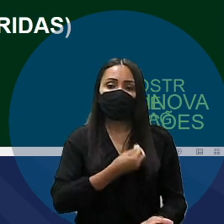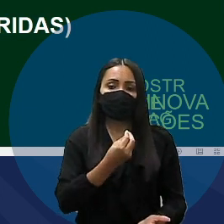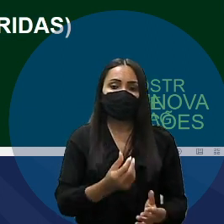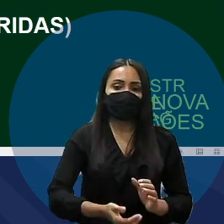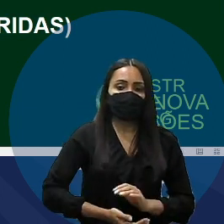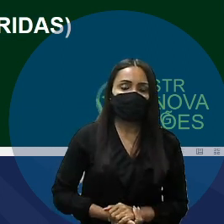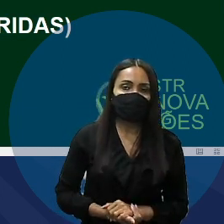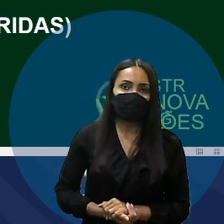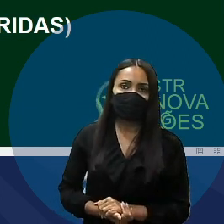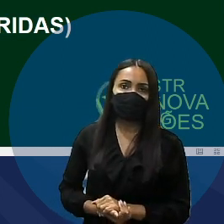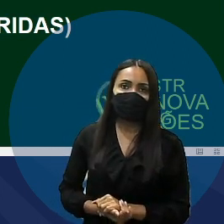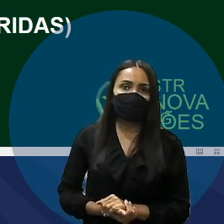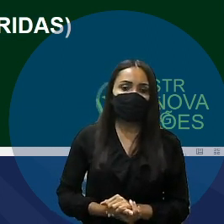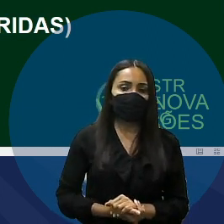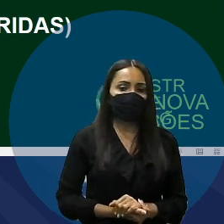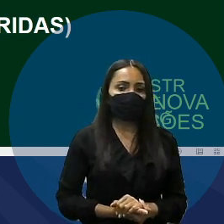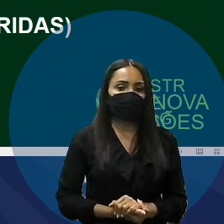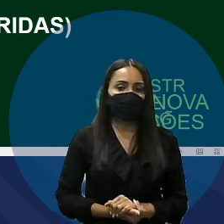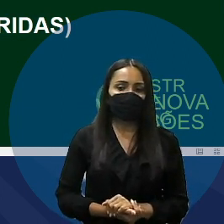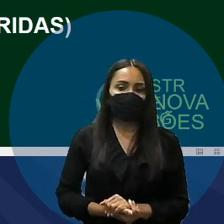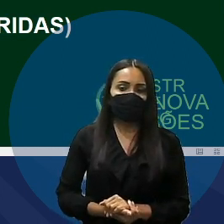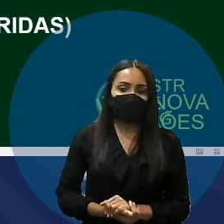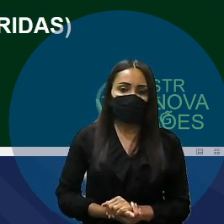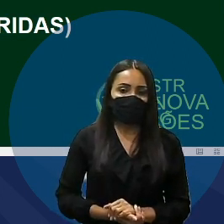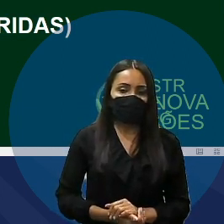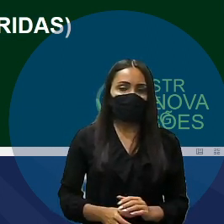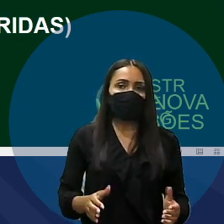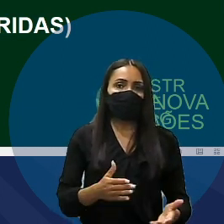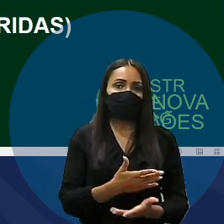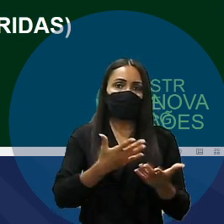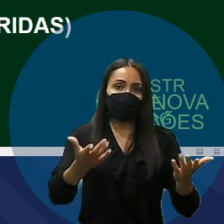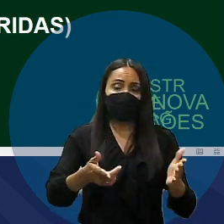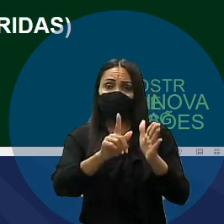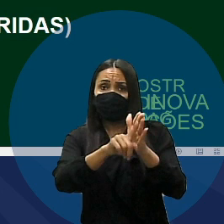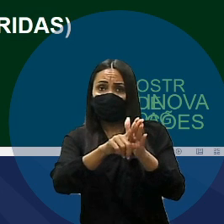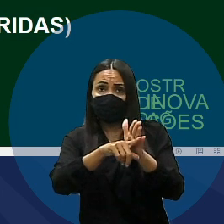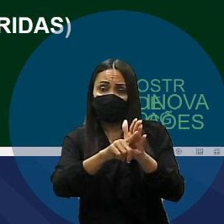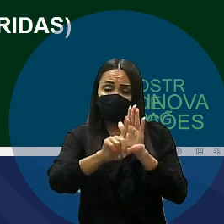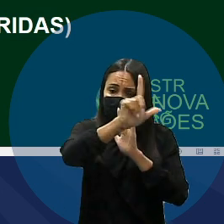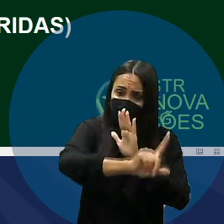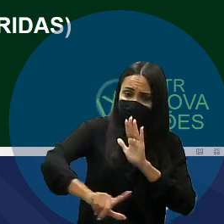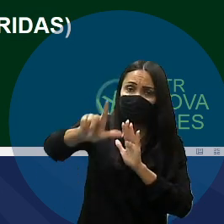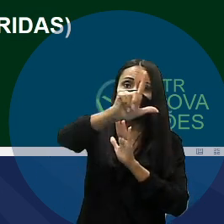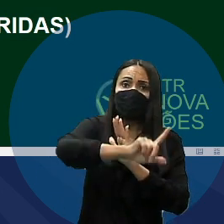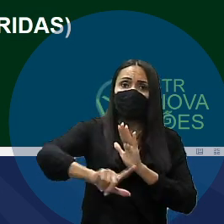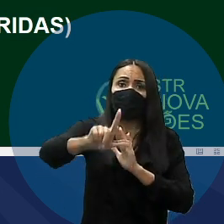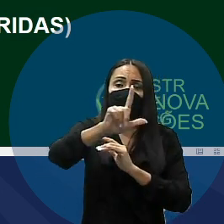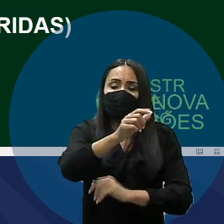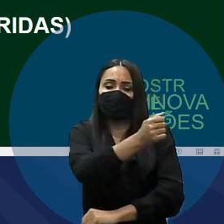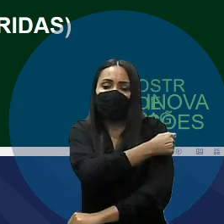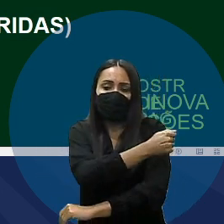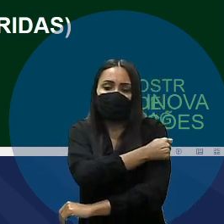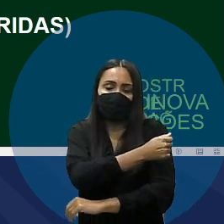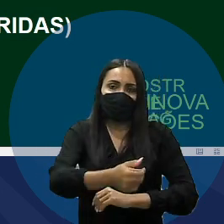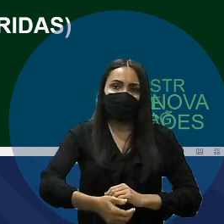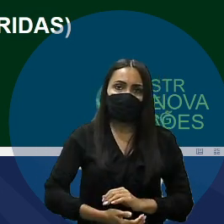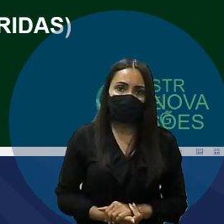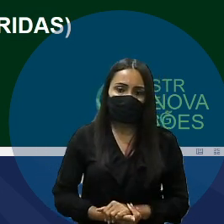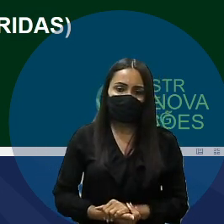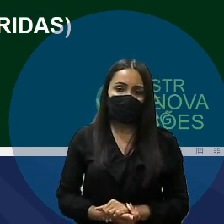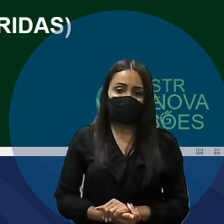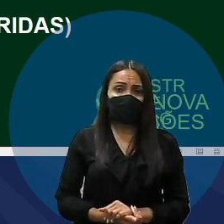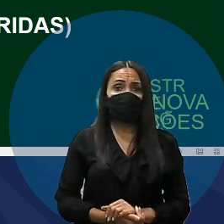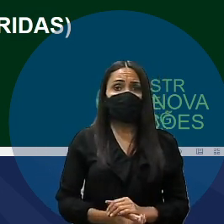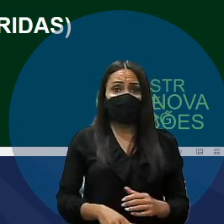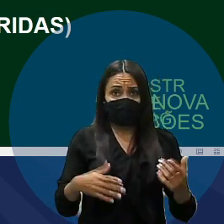basicamente em apresentar os gêneros literários para nossos estudantes de forma bem lúdica, como vocês vão